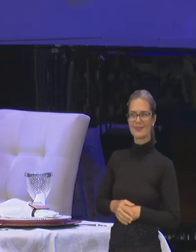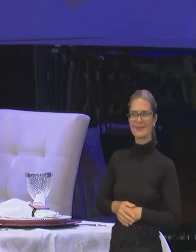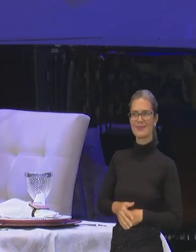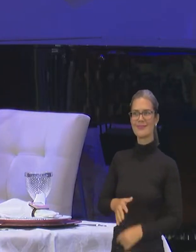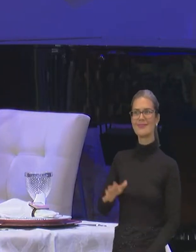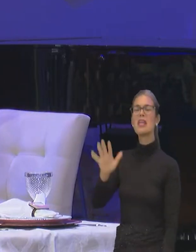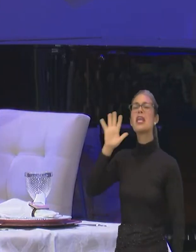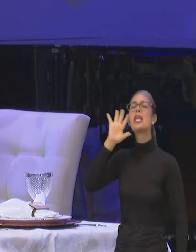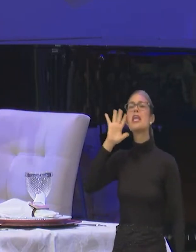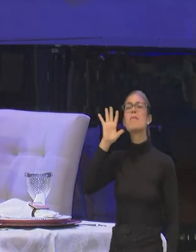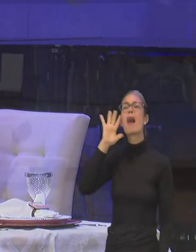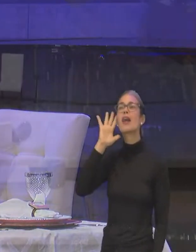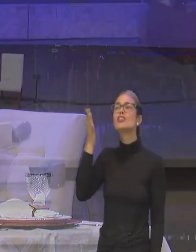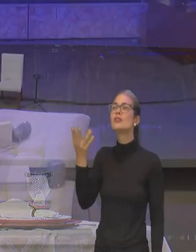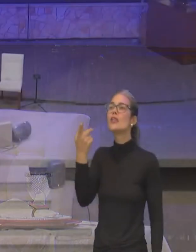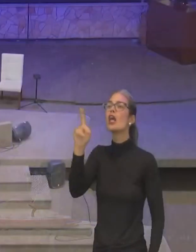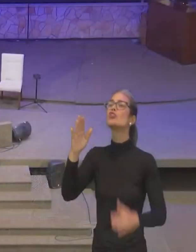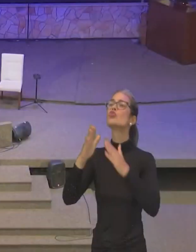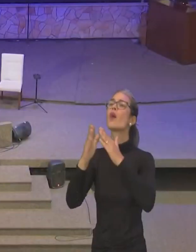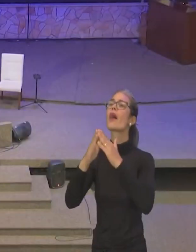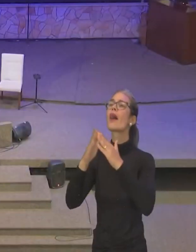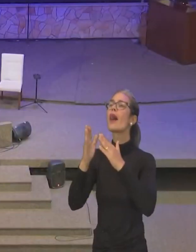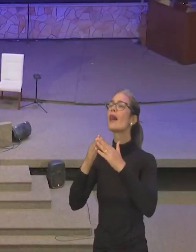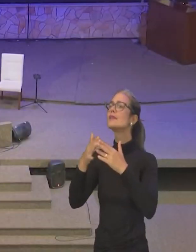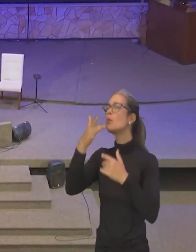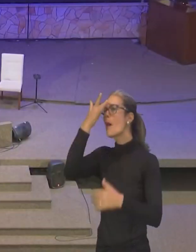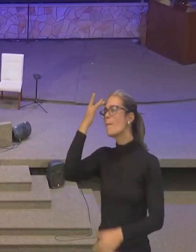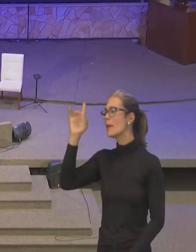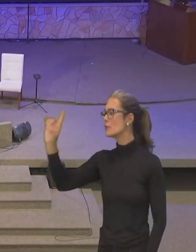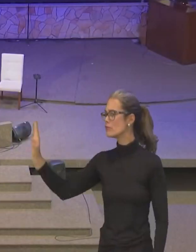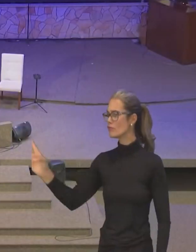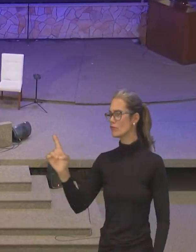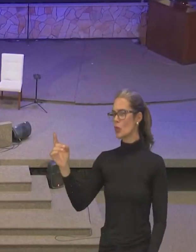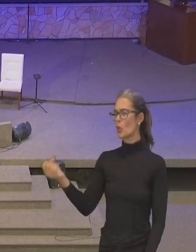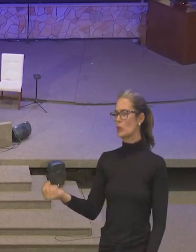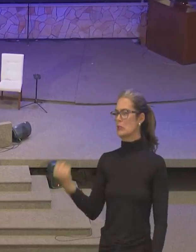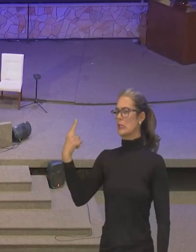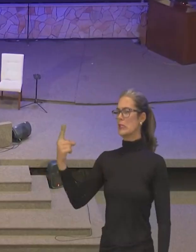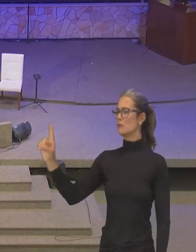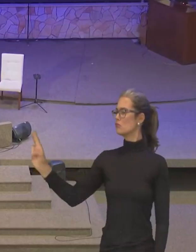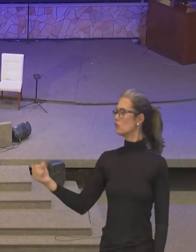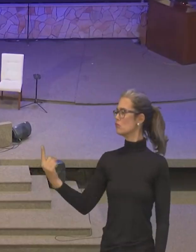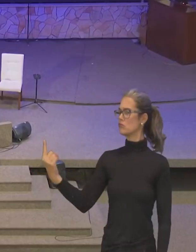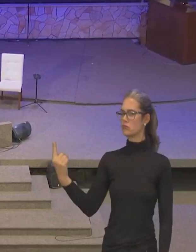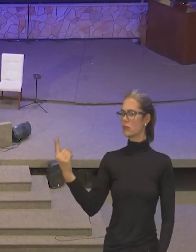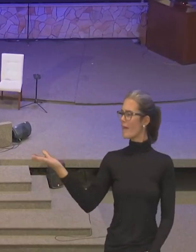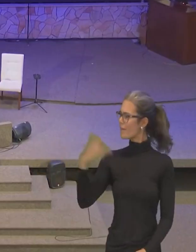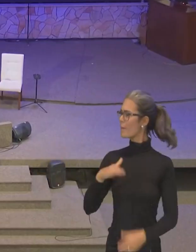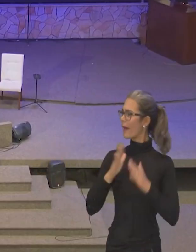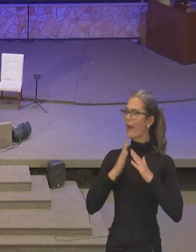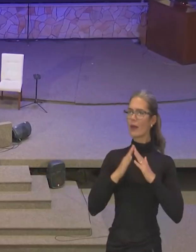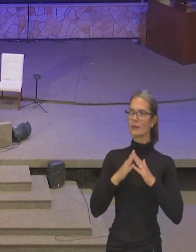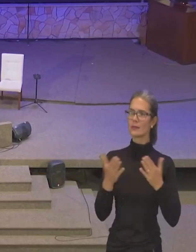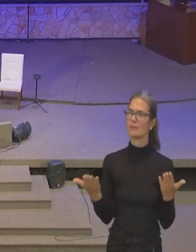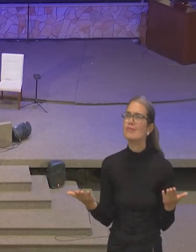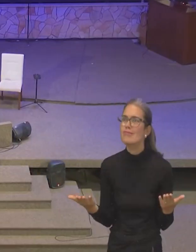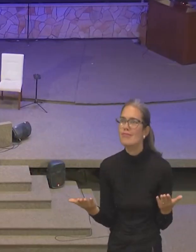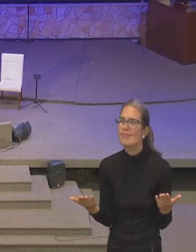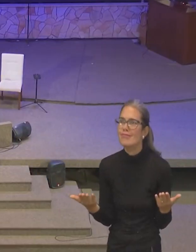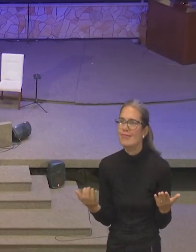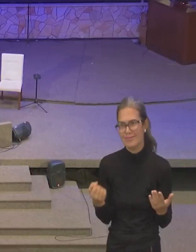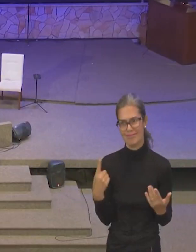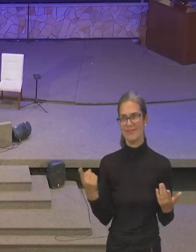alguém desconhecido, para morar dentro da sua casa? Uau! Hoje em dia nem se passa isso pela nossa cabeça. Mas naquele